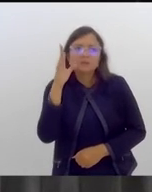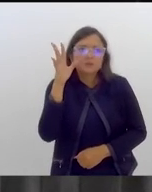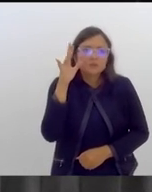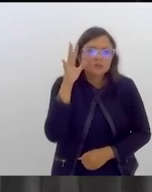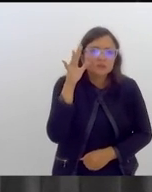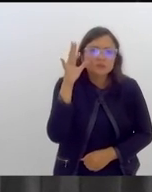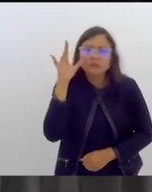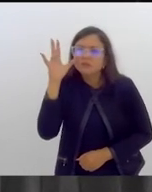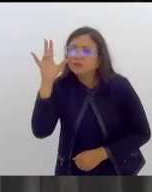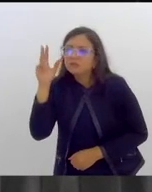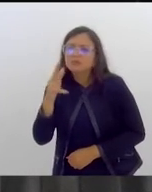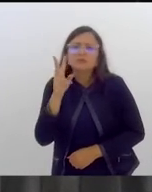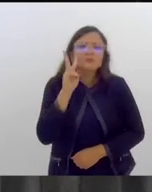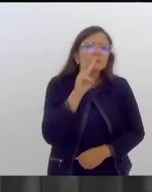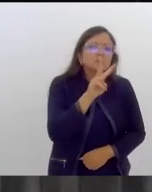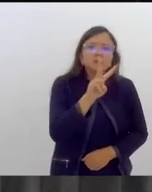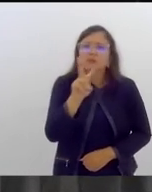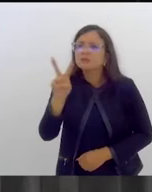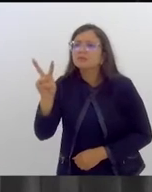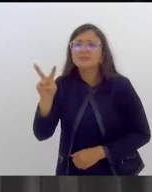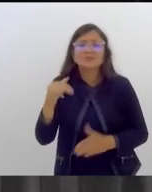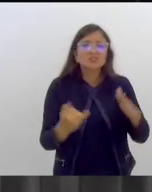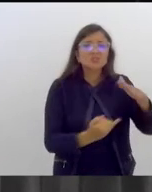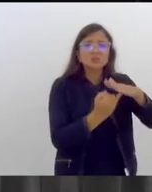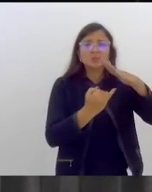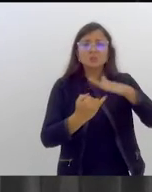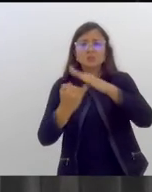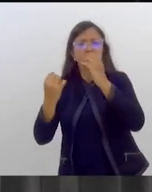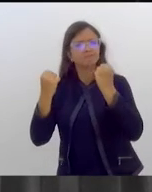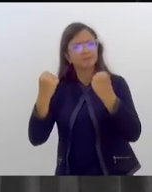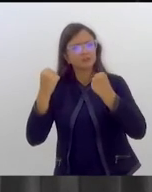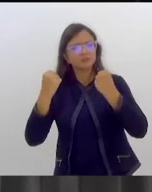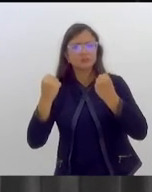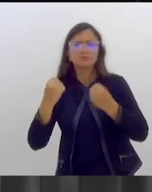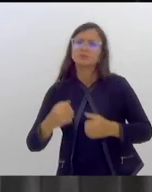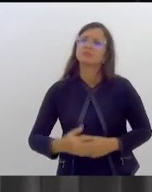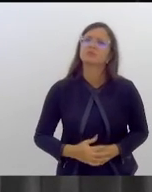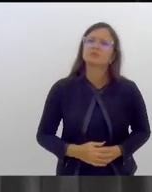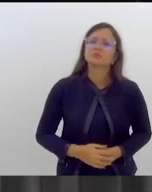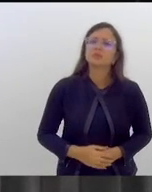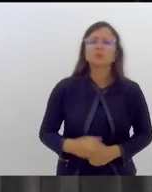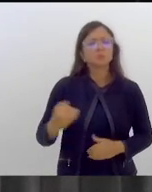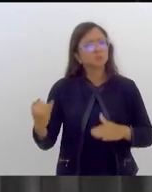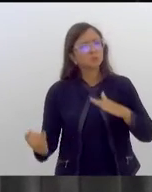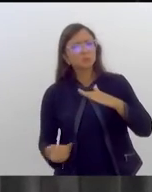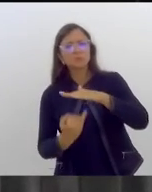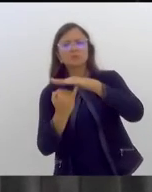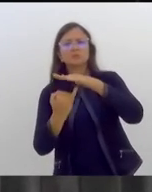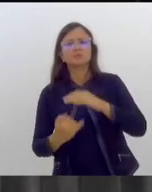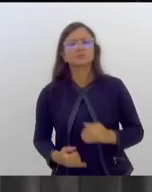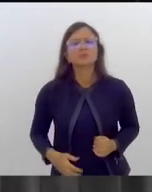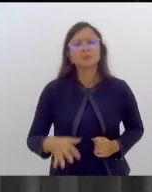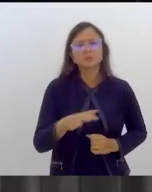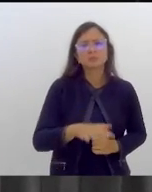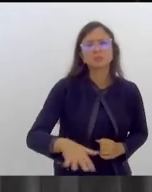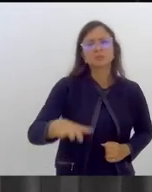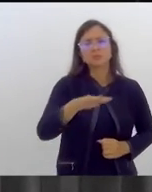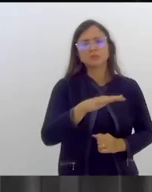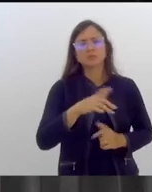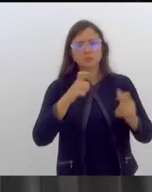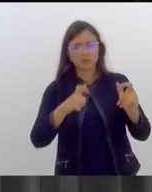essas instituições como fortalecidas instituições que